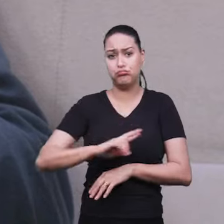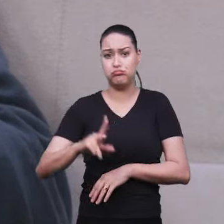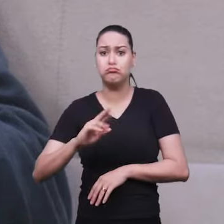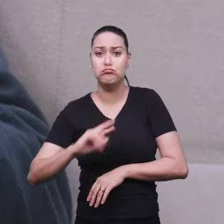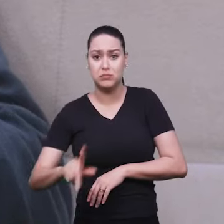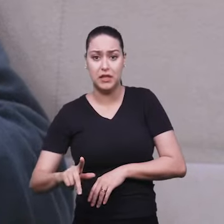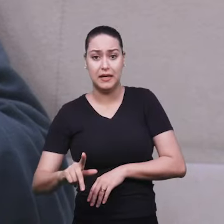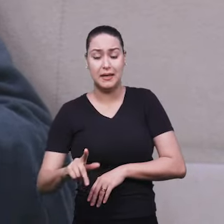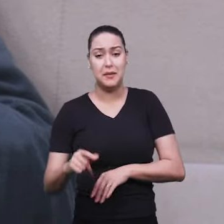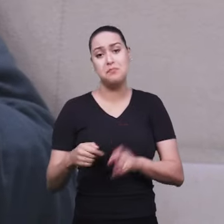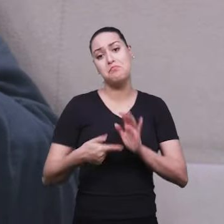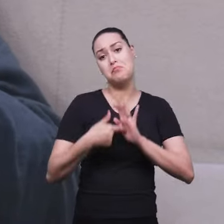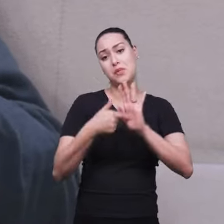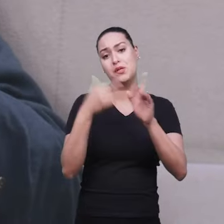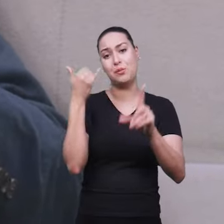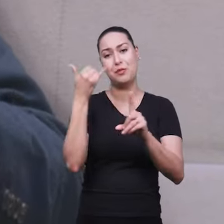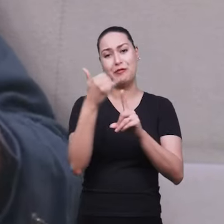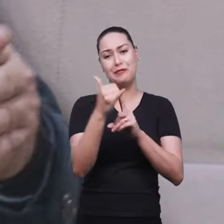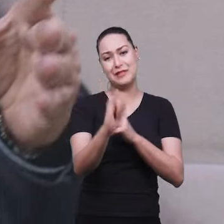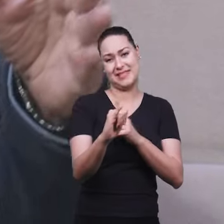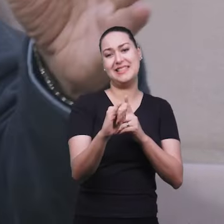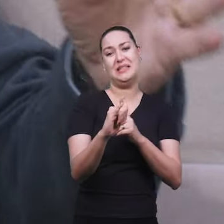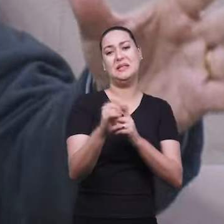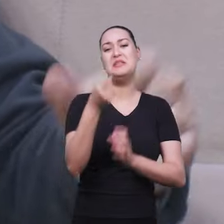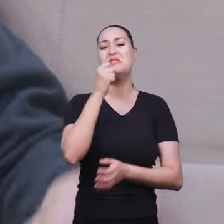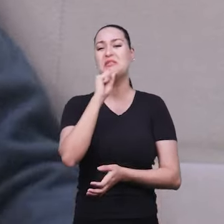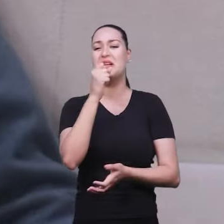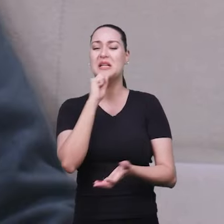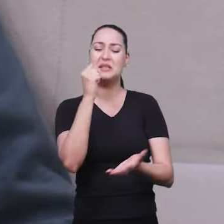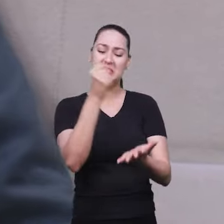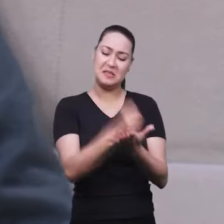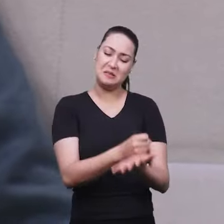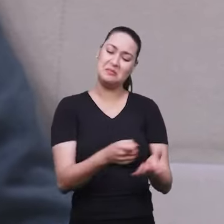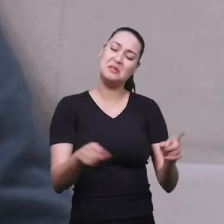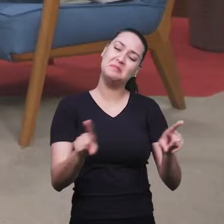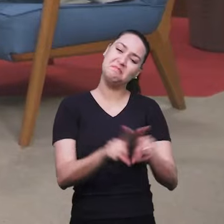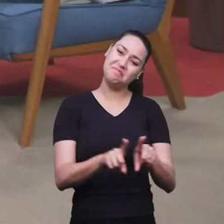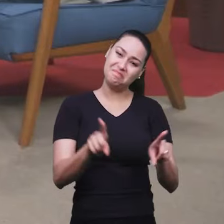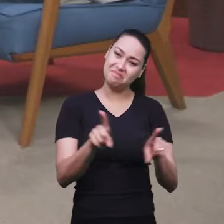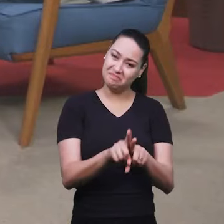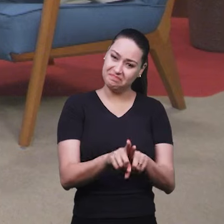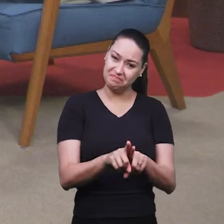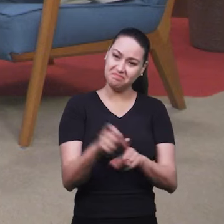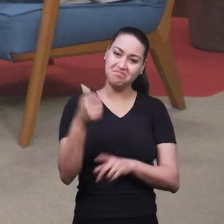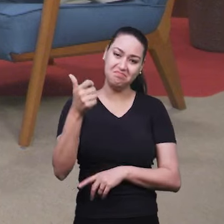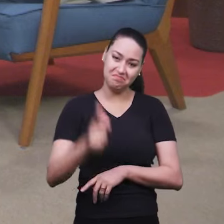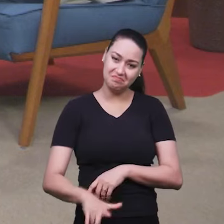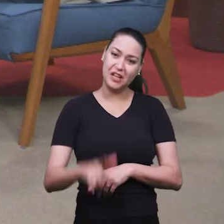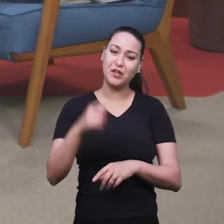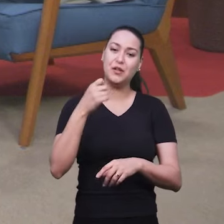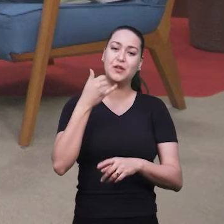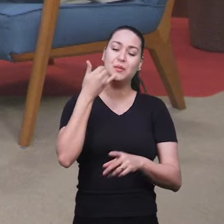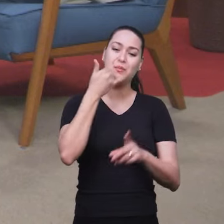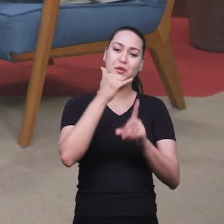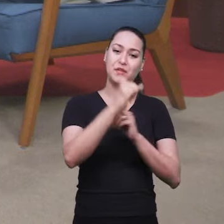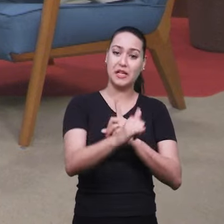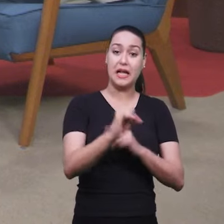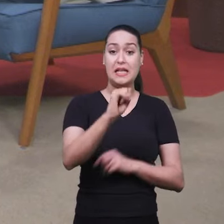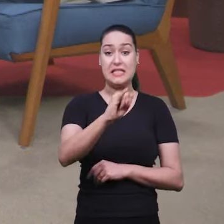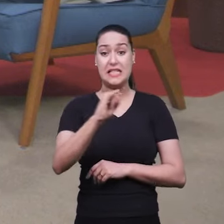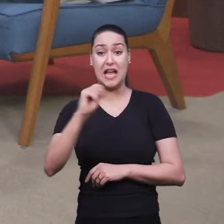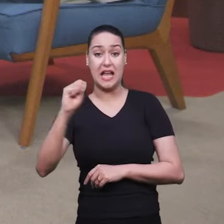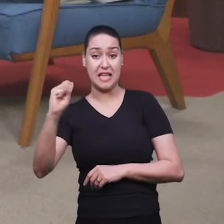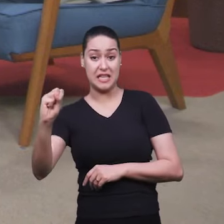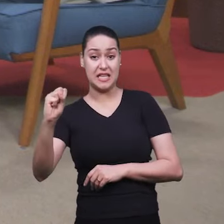igreja gentílica, como já profetizado no próprio Velho Testamento. Também no Velho Testamento. Também no Velho, quer dizer, mais uma profecia no Velho